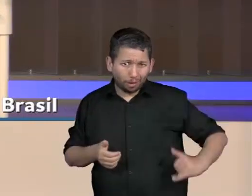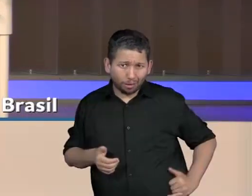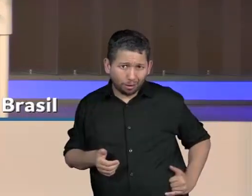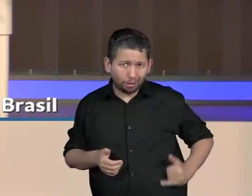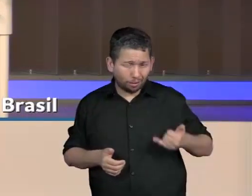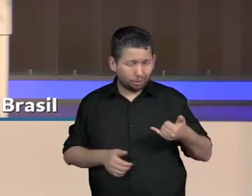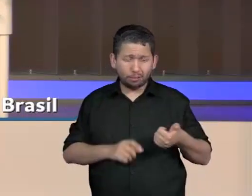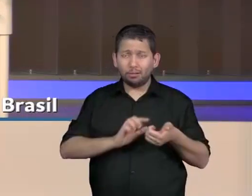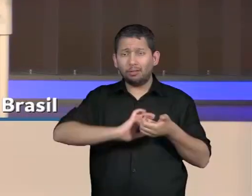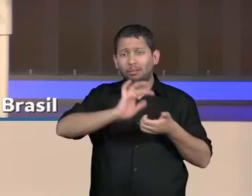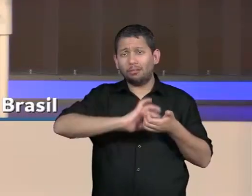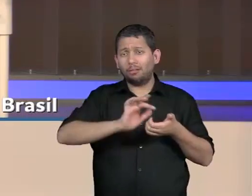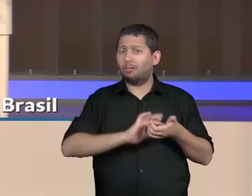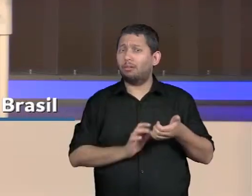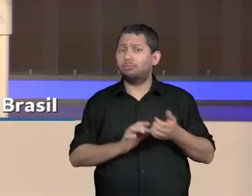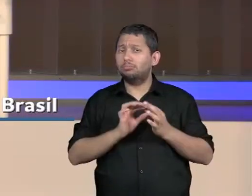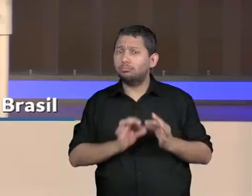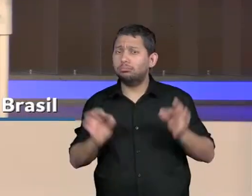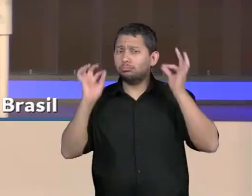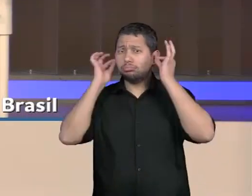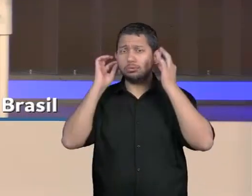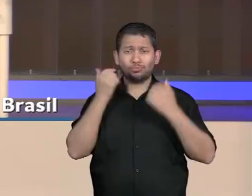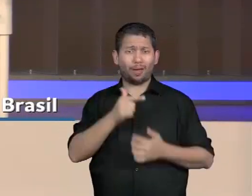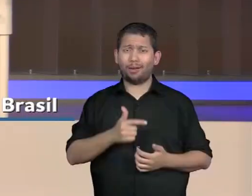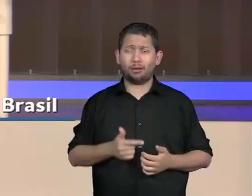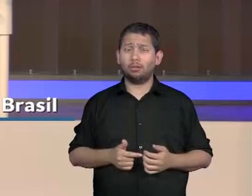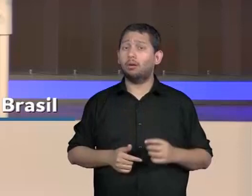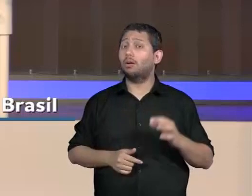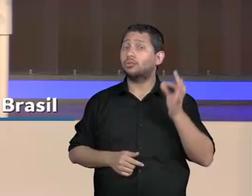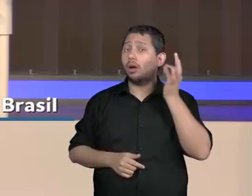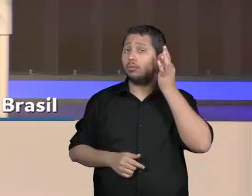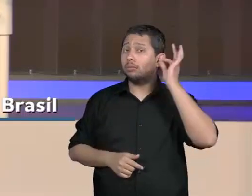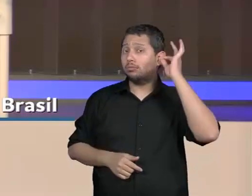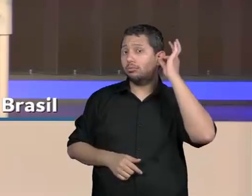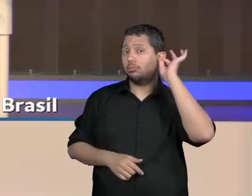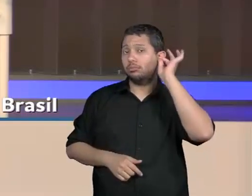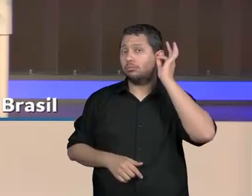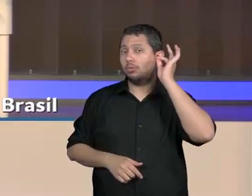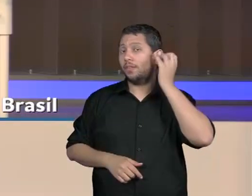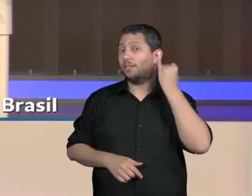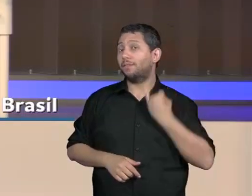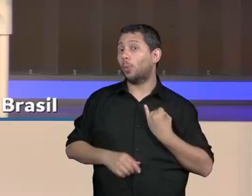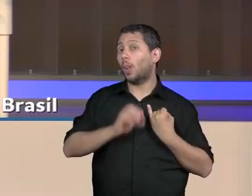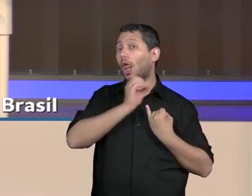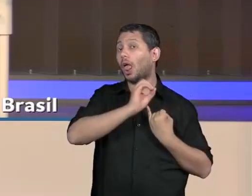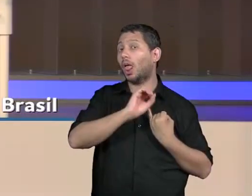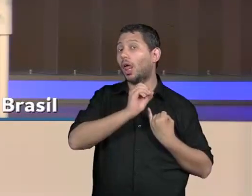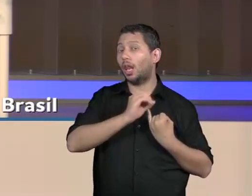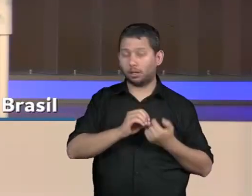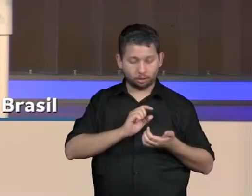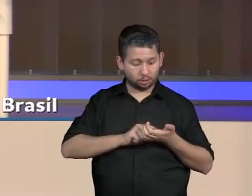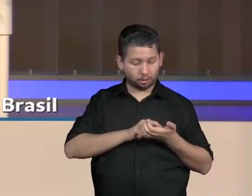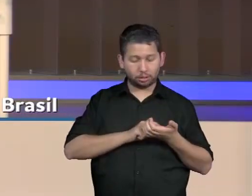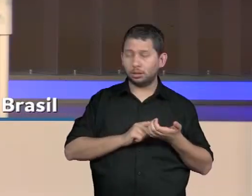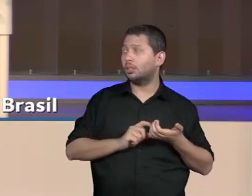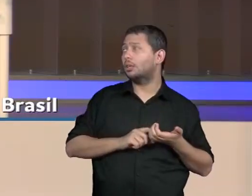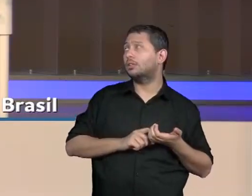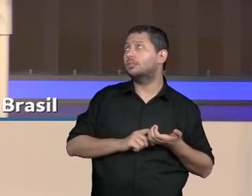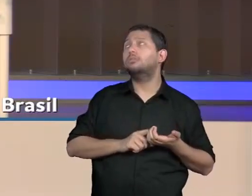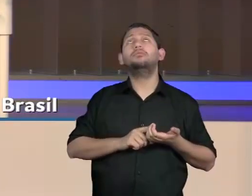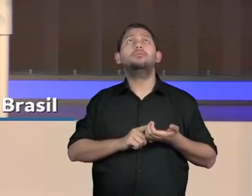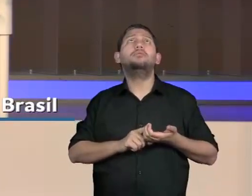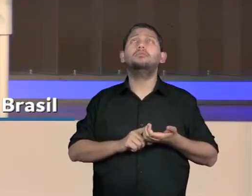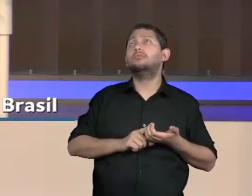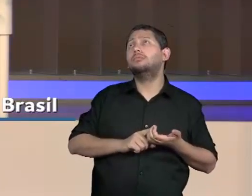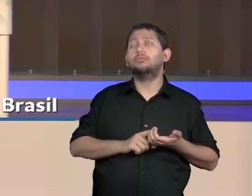internet, você põe os seus fones de ouvido. Não tinham. Se tinham, veio um pouquinho depois, né? Foi os fones